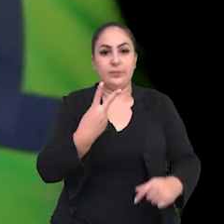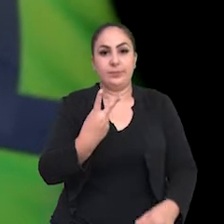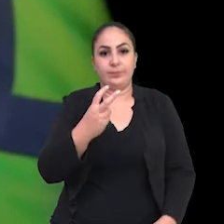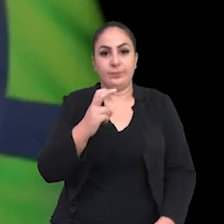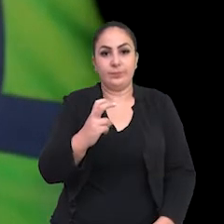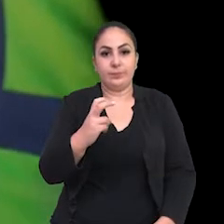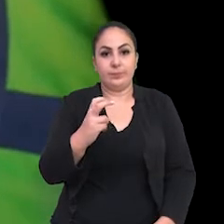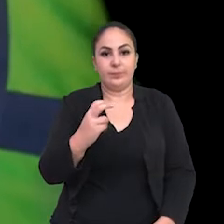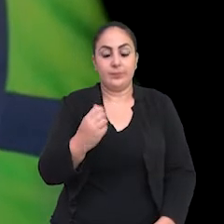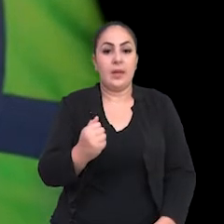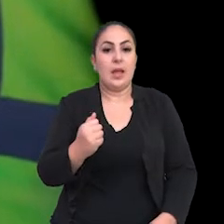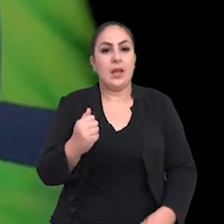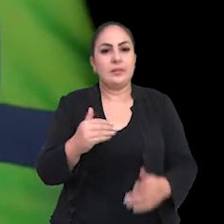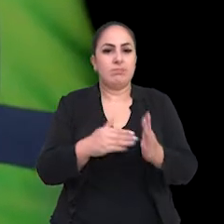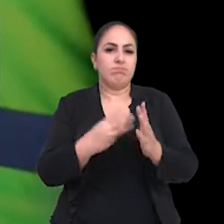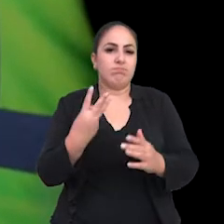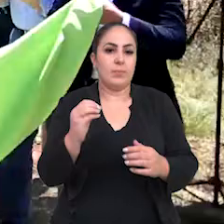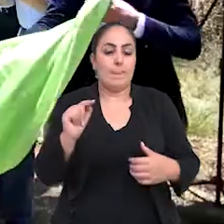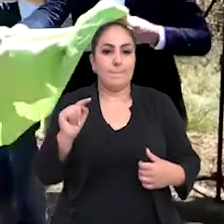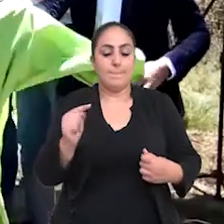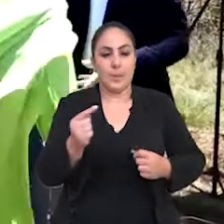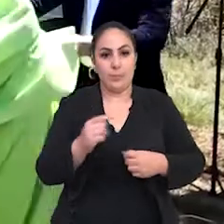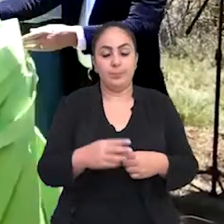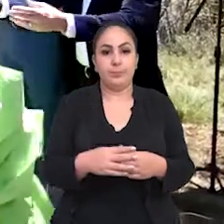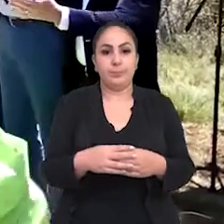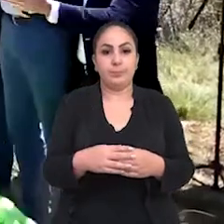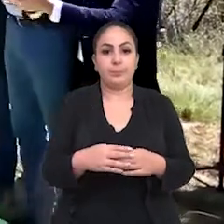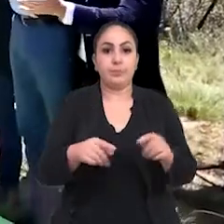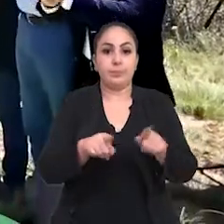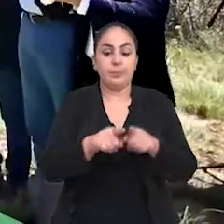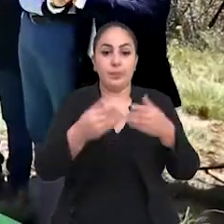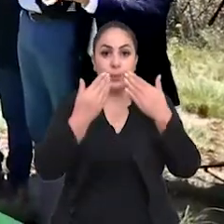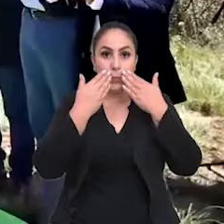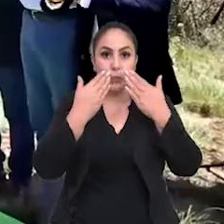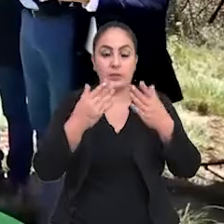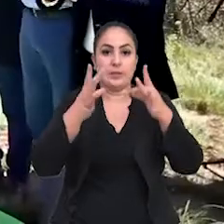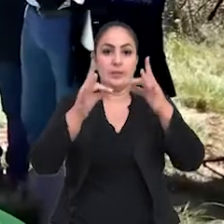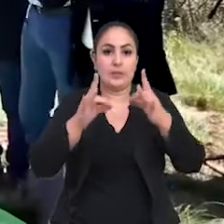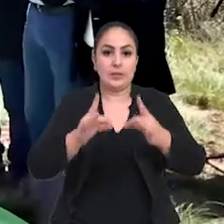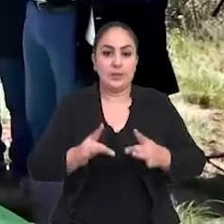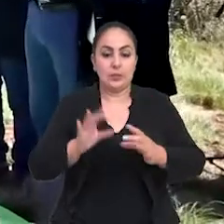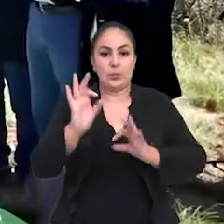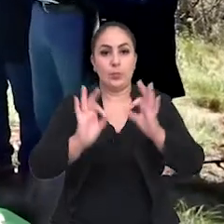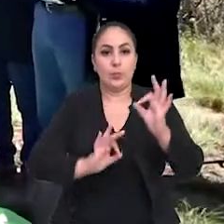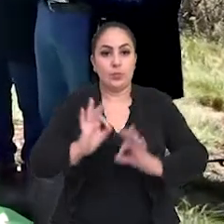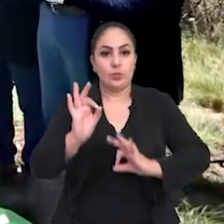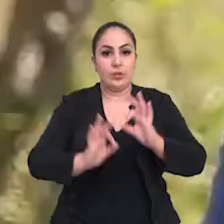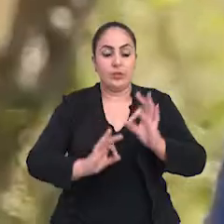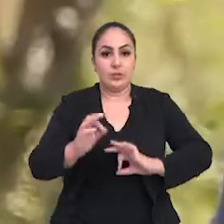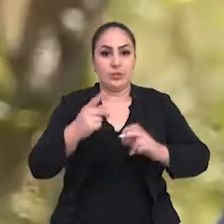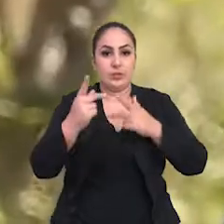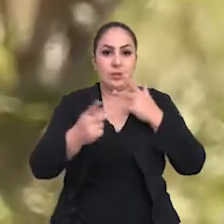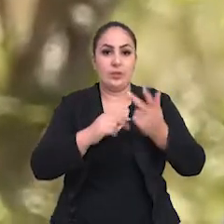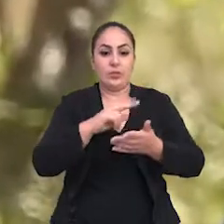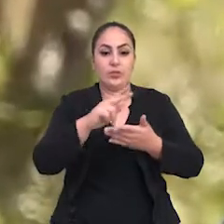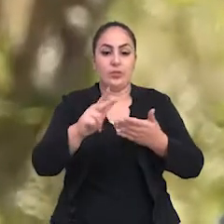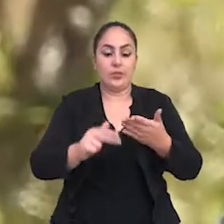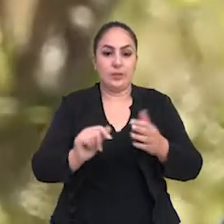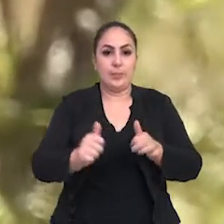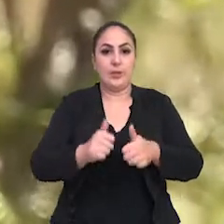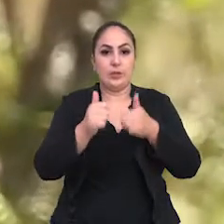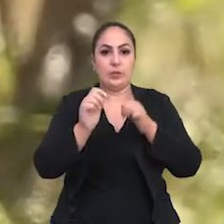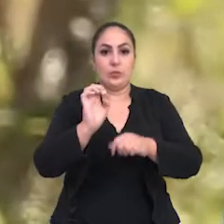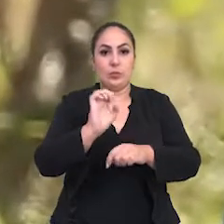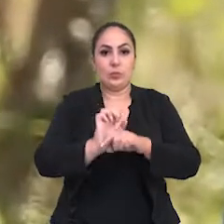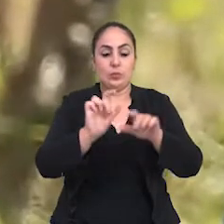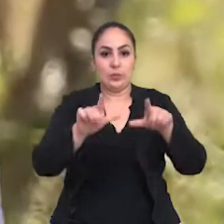entre 25 e 30 mil. Na cerimônia foram apresentados detalhes do projeto que prevê